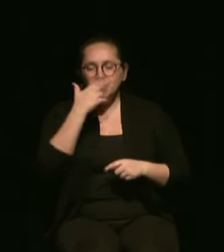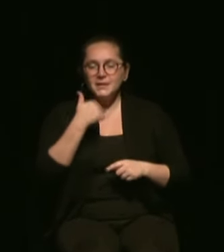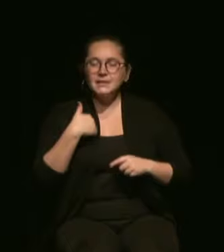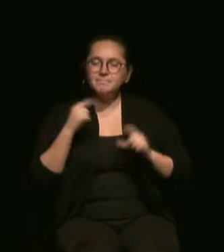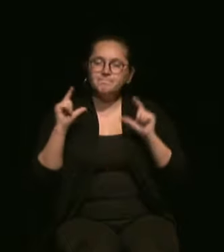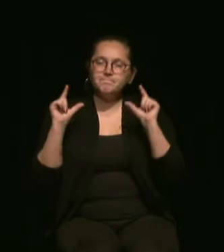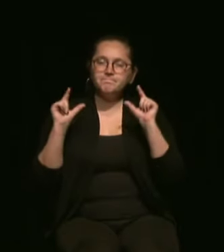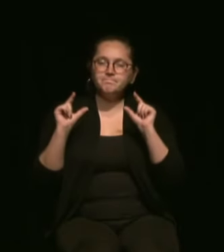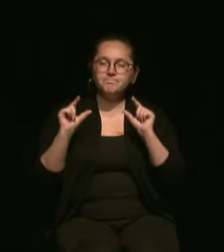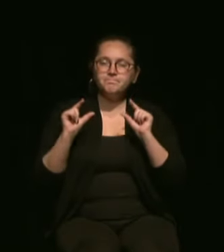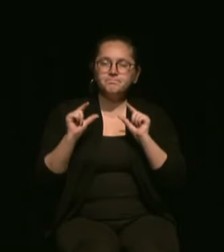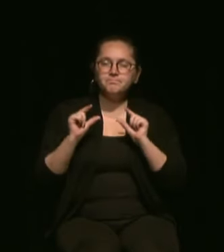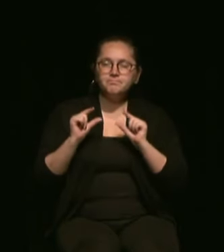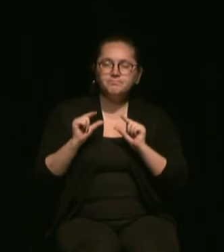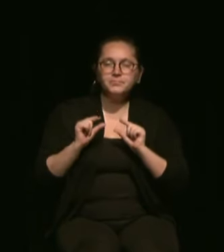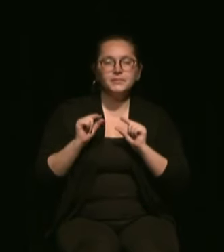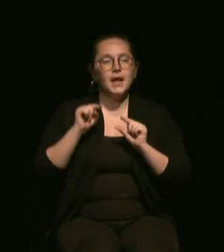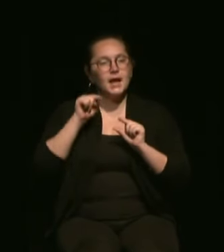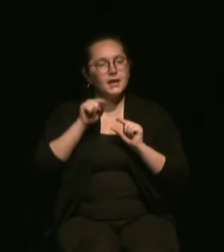emperradas, para dar a ele